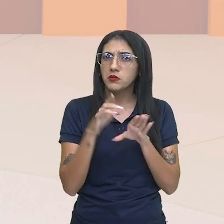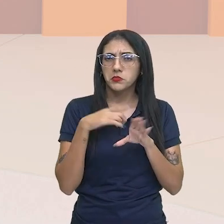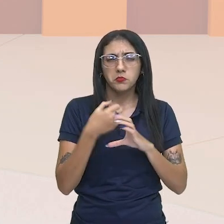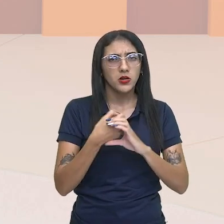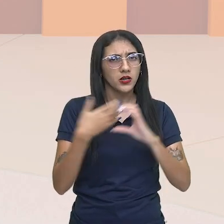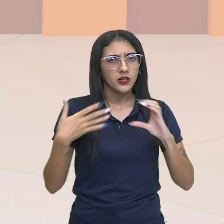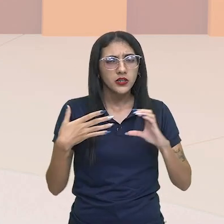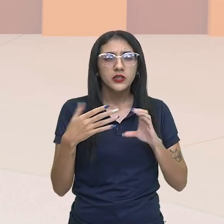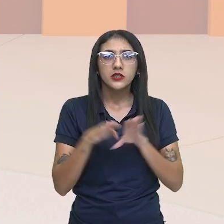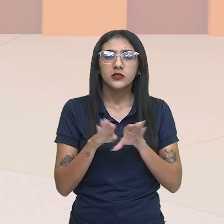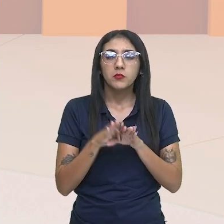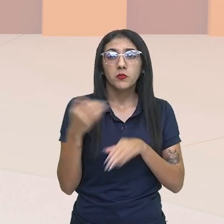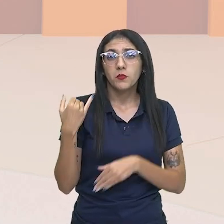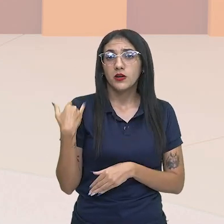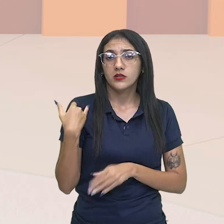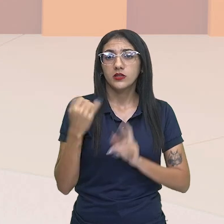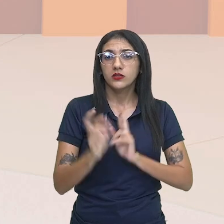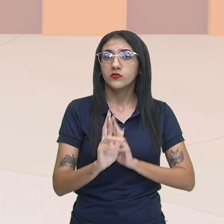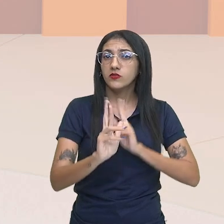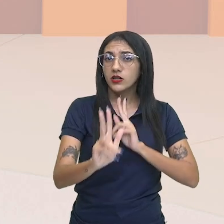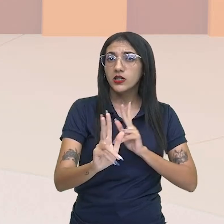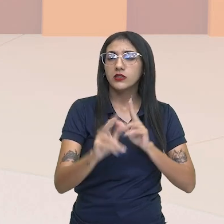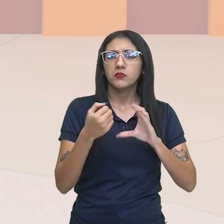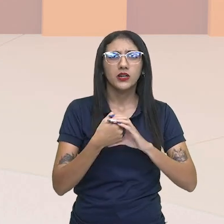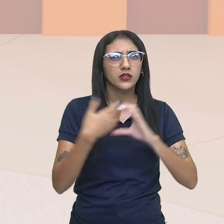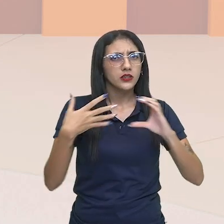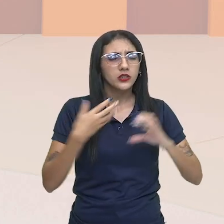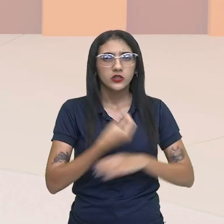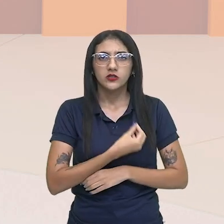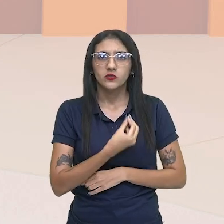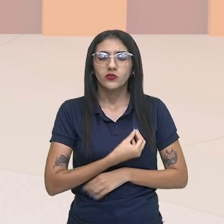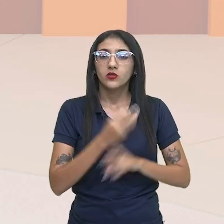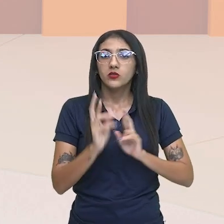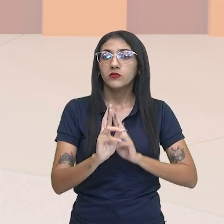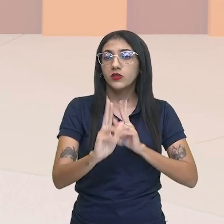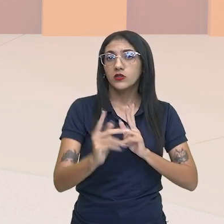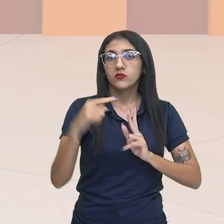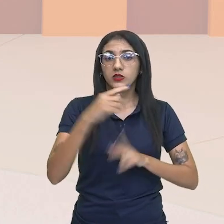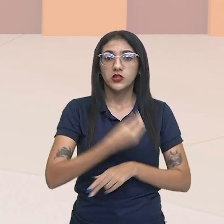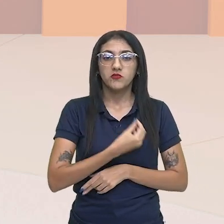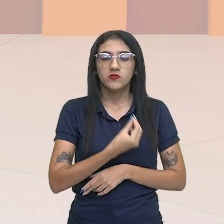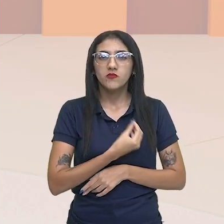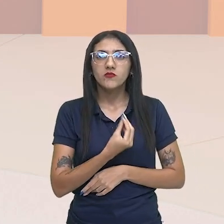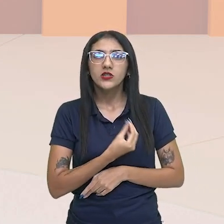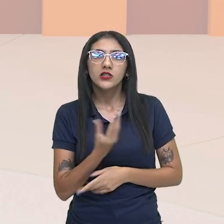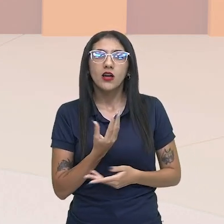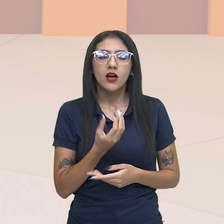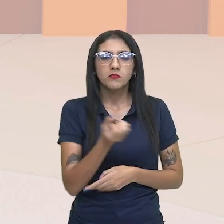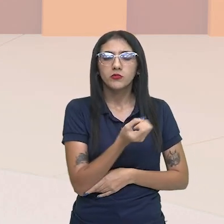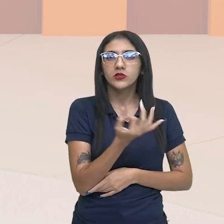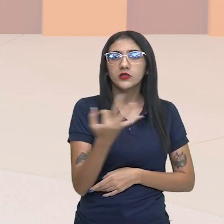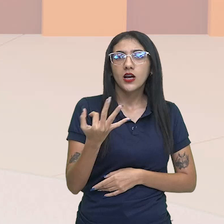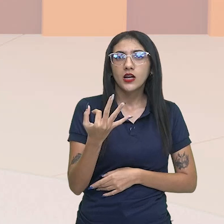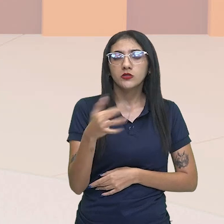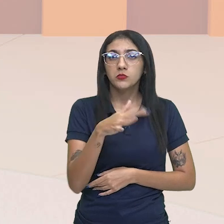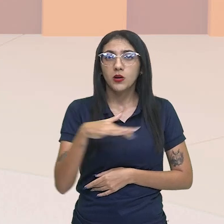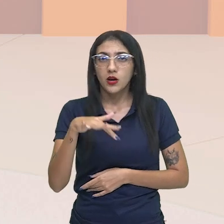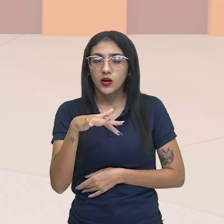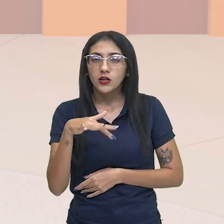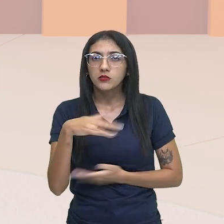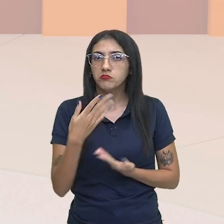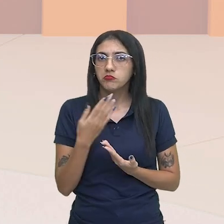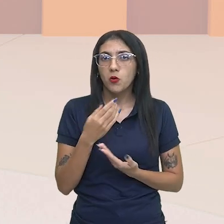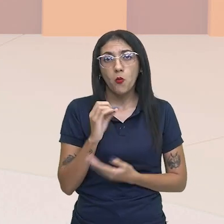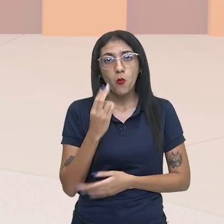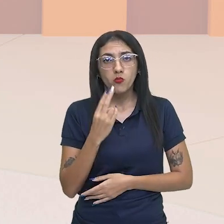uma faixa etária específica, possui uma característica de vida específica, você mora com uma quantidade de pessoas aí, ou mora sozinho, não